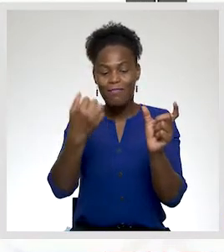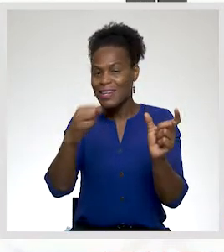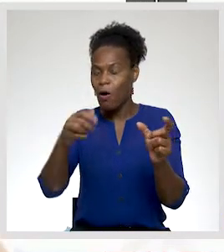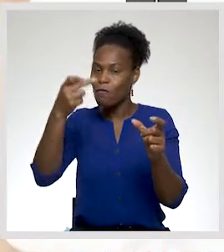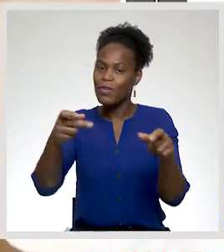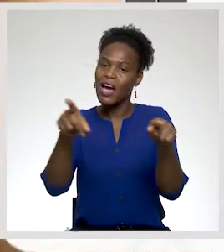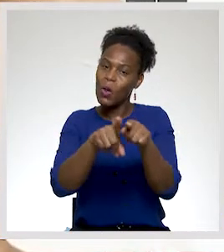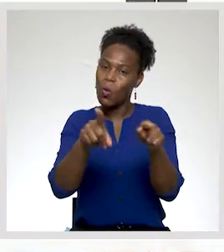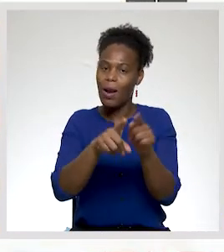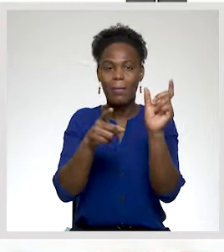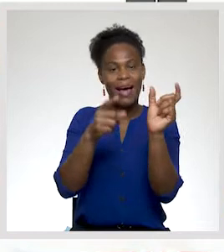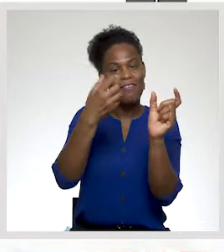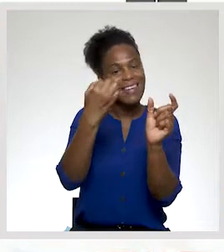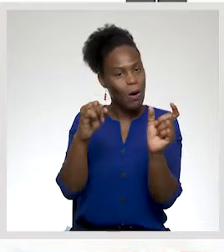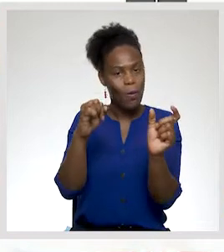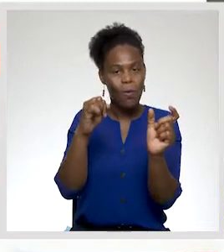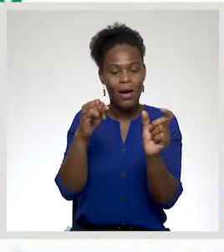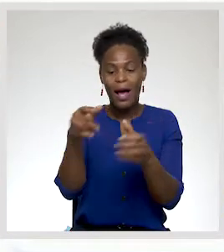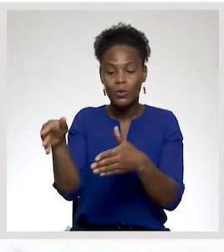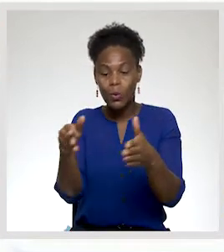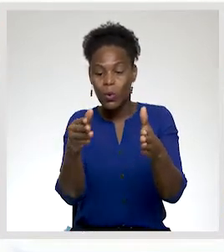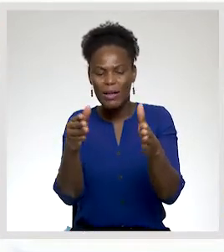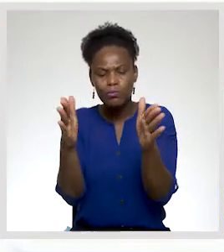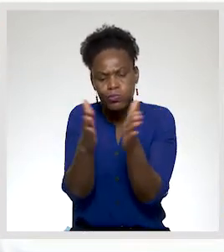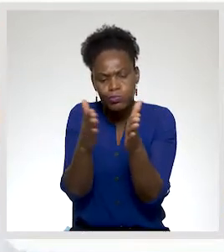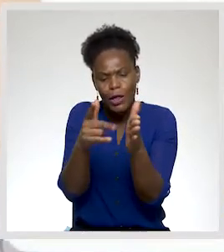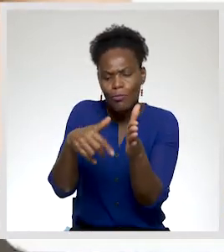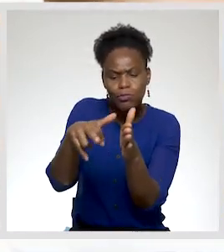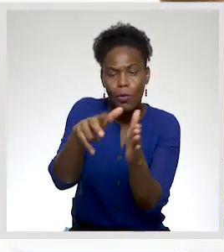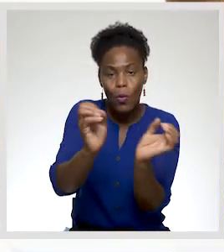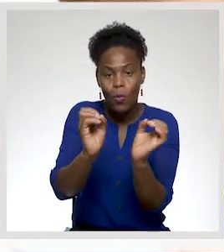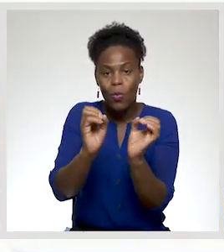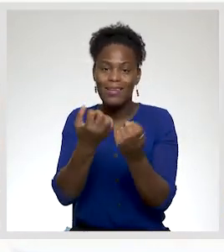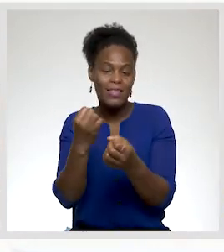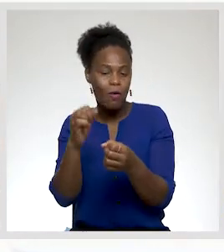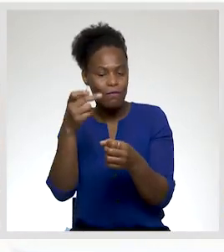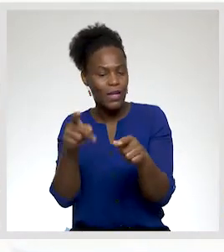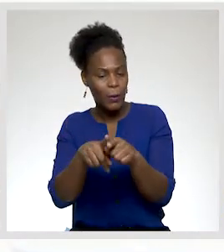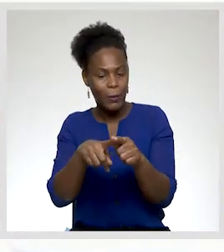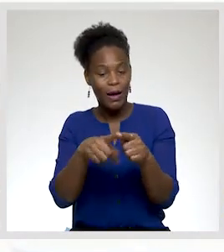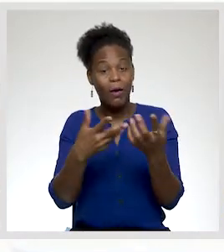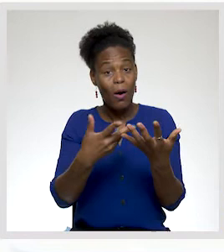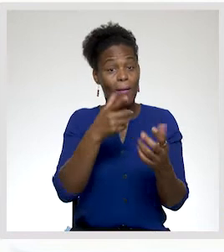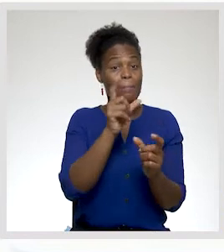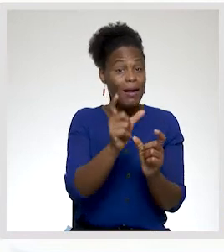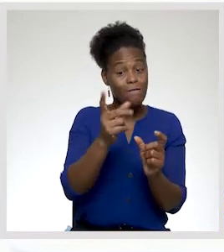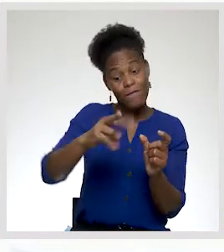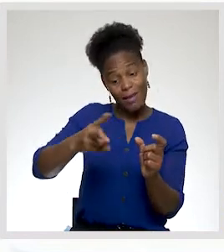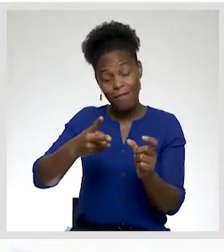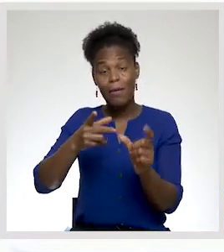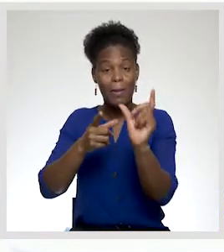mantém-se igual. As ruas estreitas não são transitáveis. Palavras variáveis, como o próprio nome indica, são palavras que podem